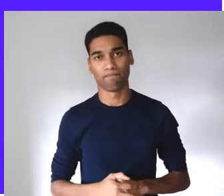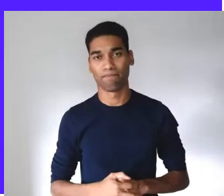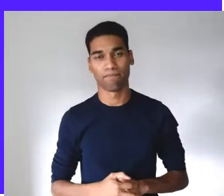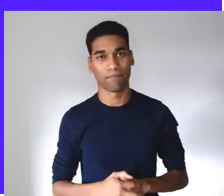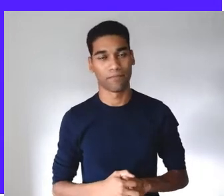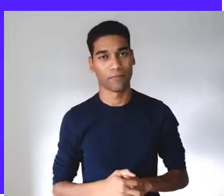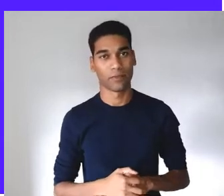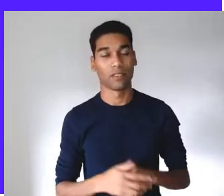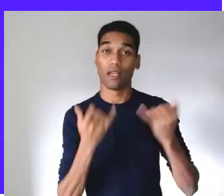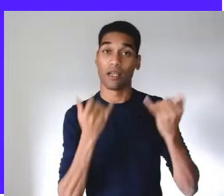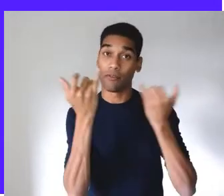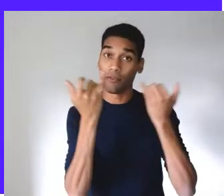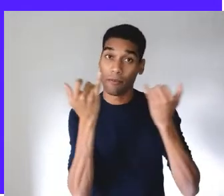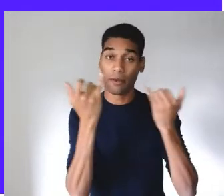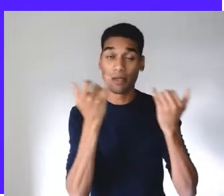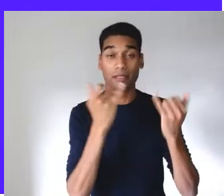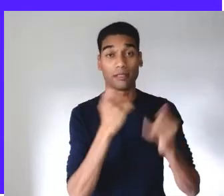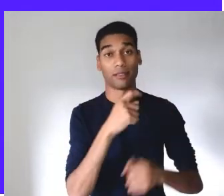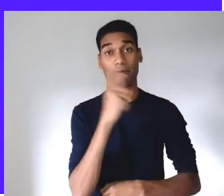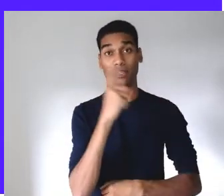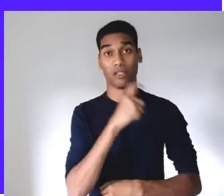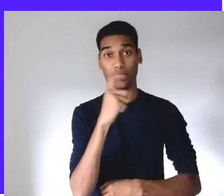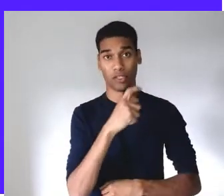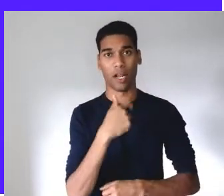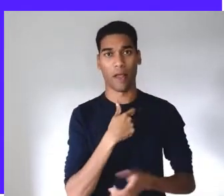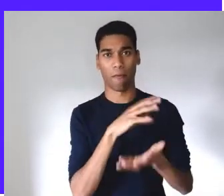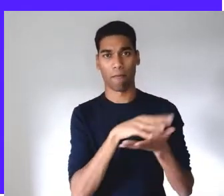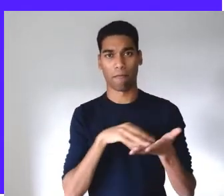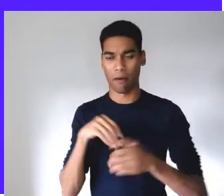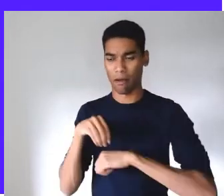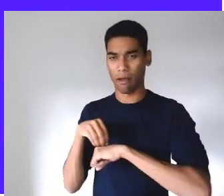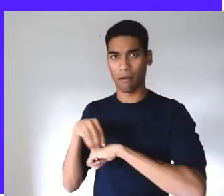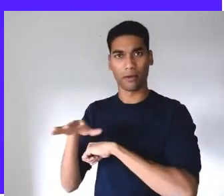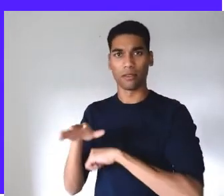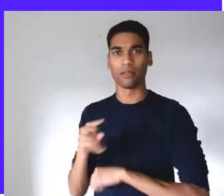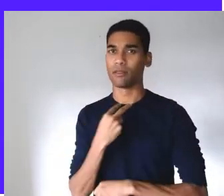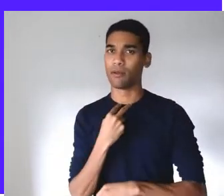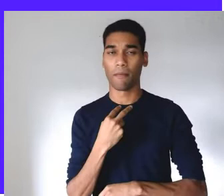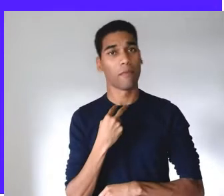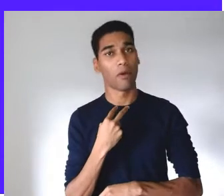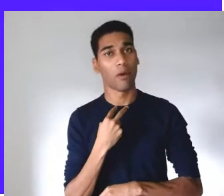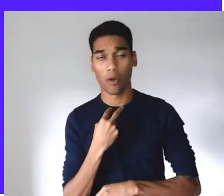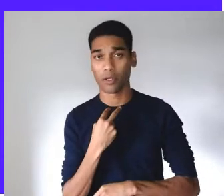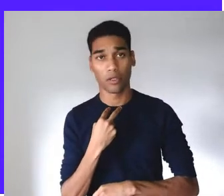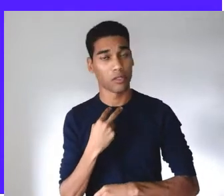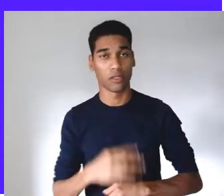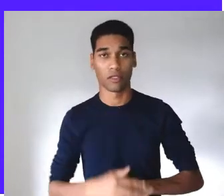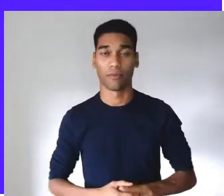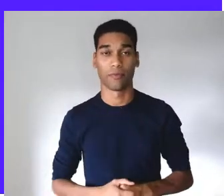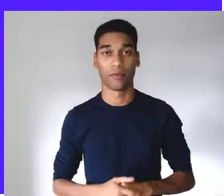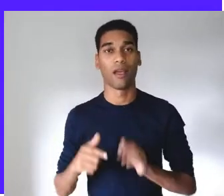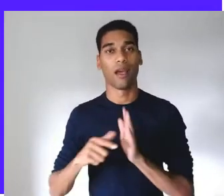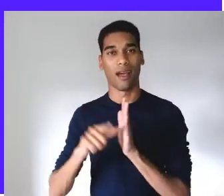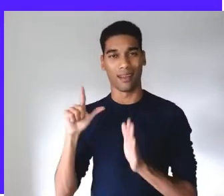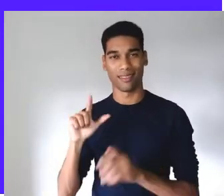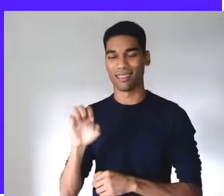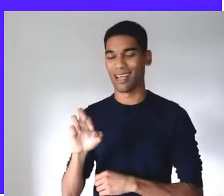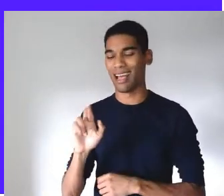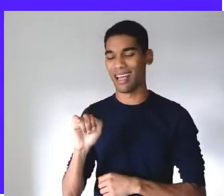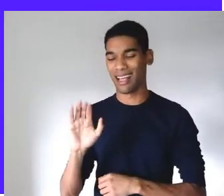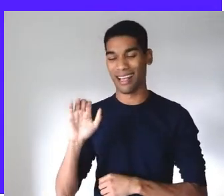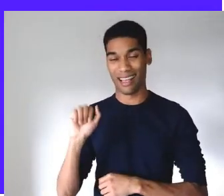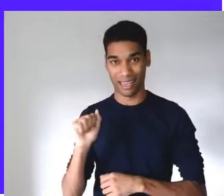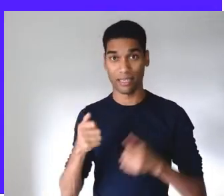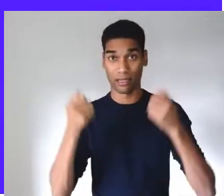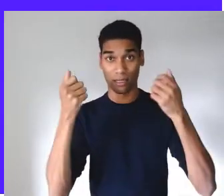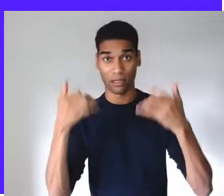dever nosso, né? E se a gente, você, como a Érica falou, né, da gente ter uma,